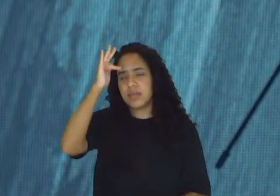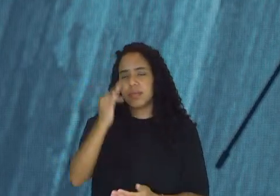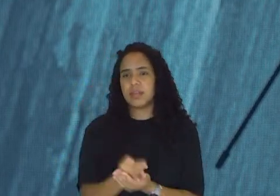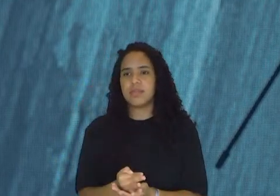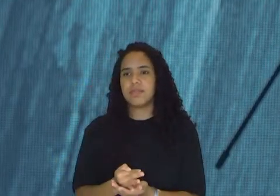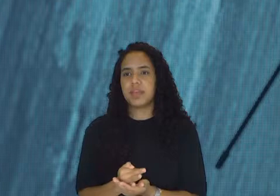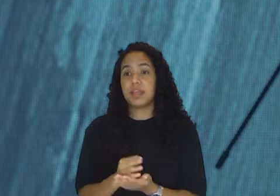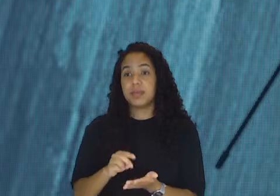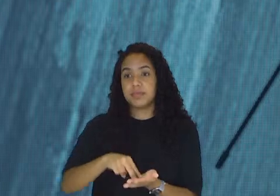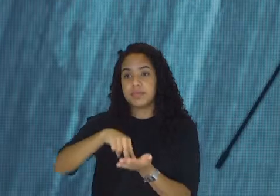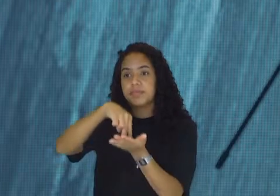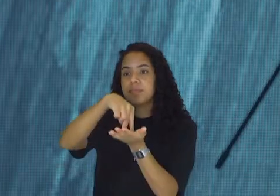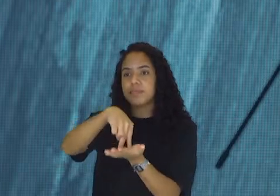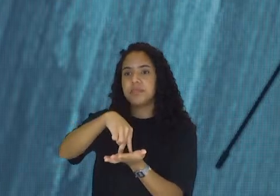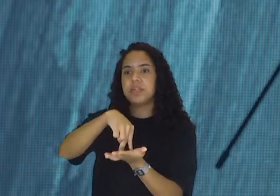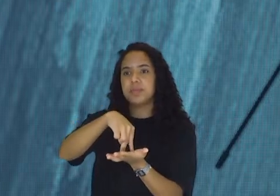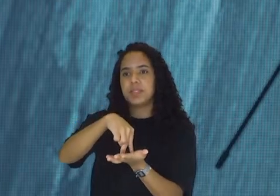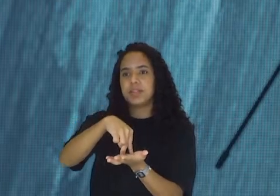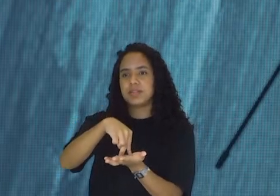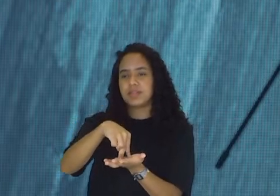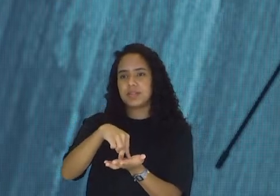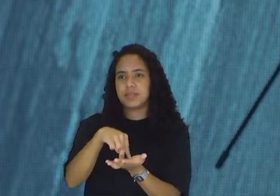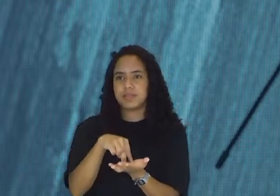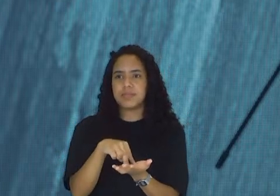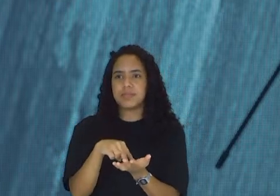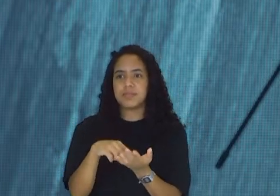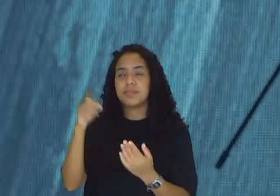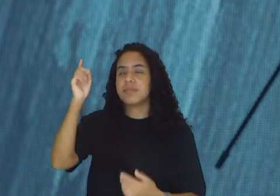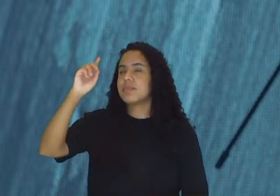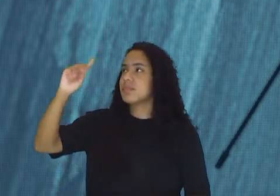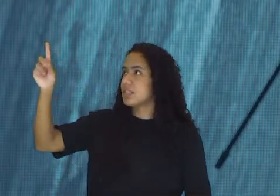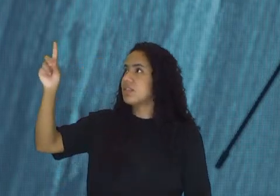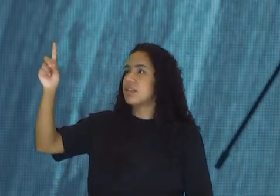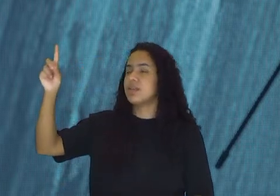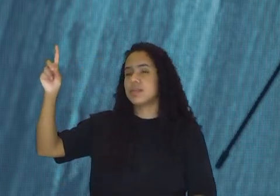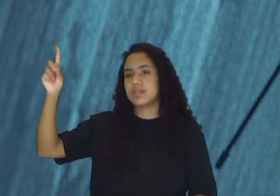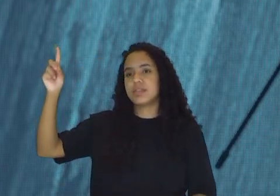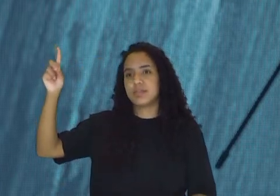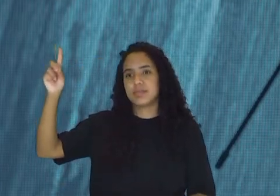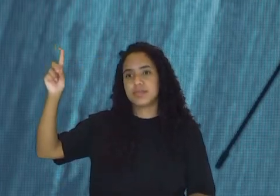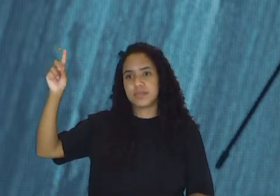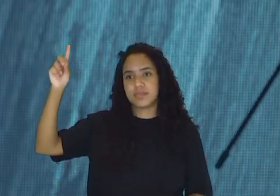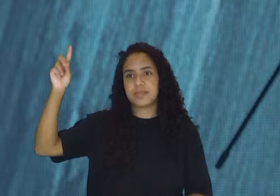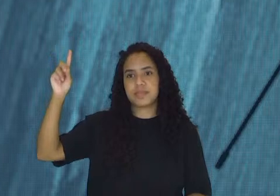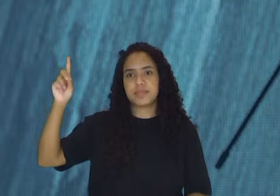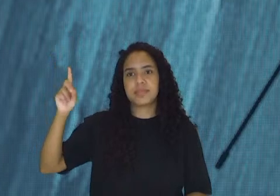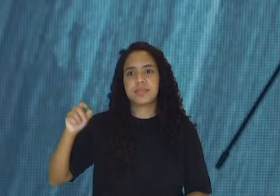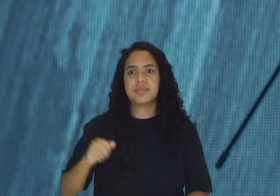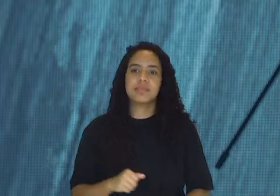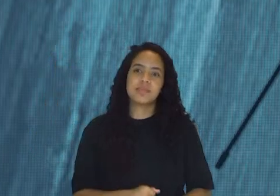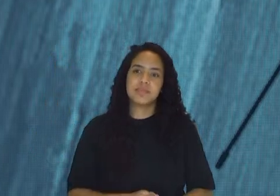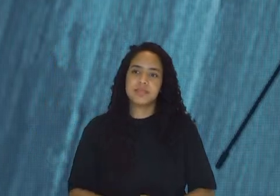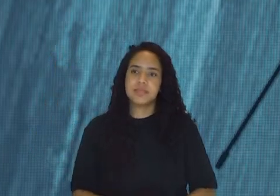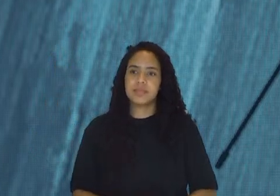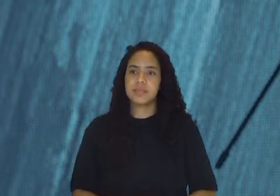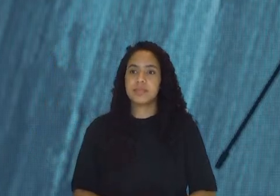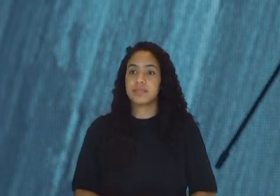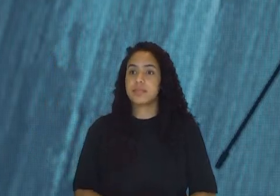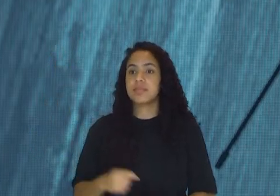isso que o Pai quer fazer conosco com relação à confiança. Não olhar para os gigantes que possam ter na